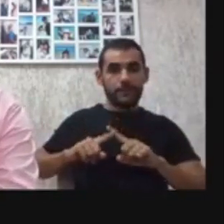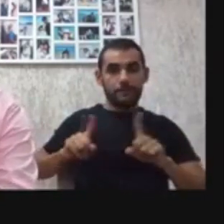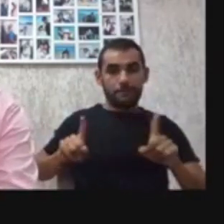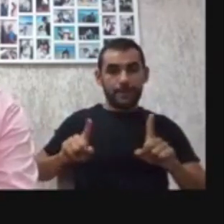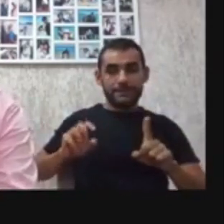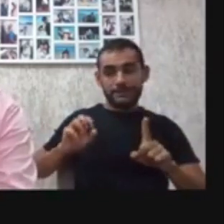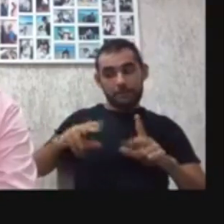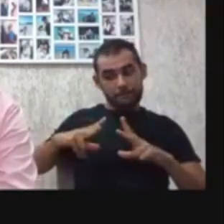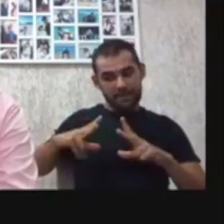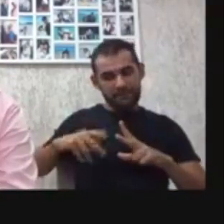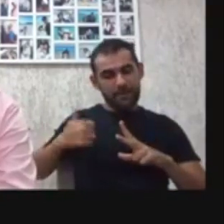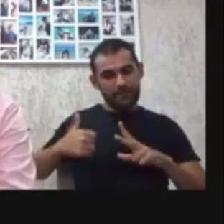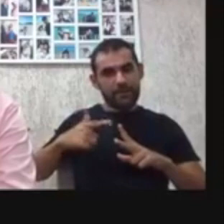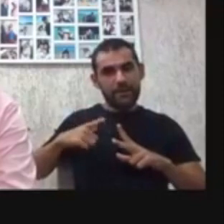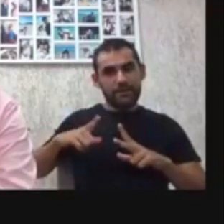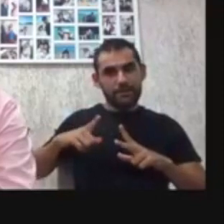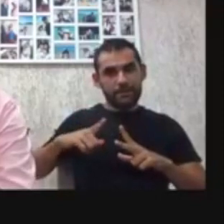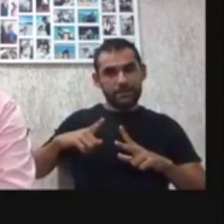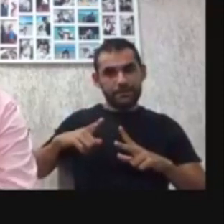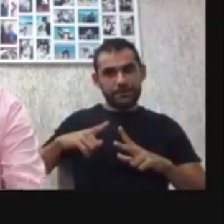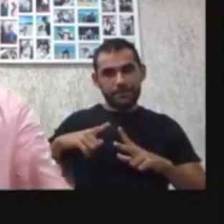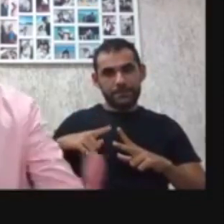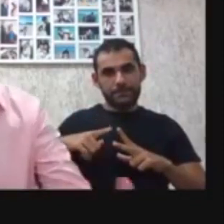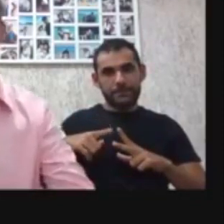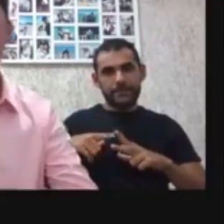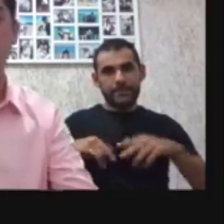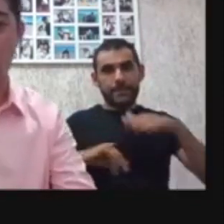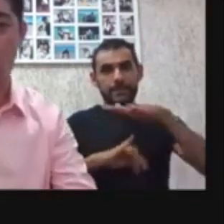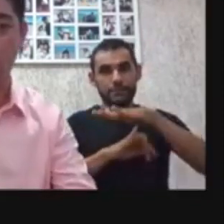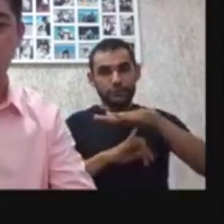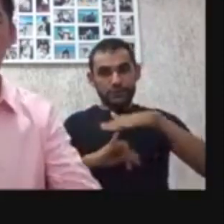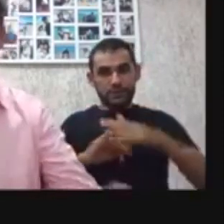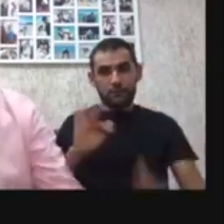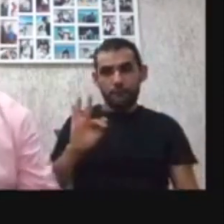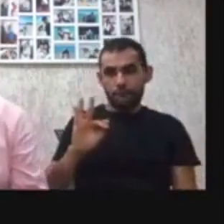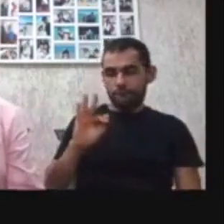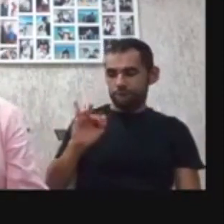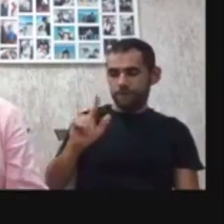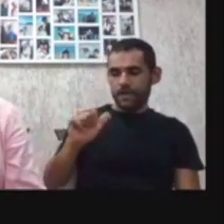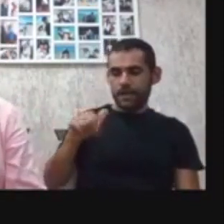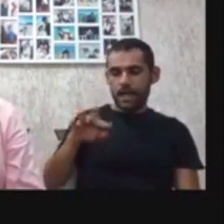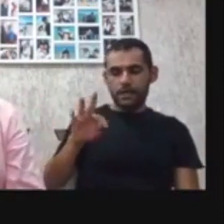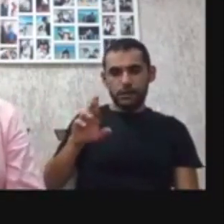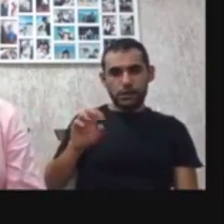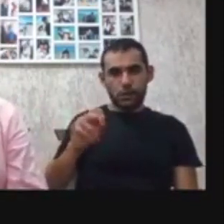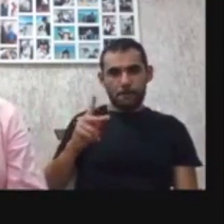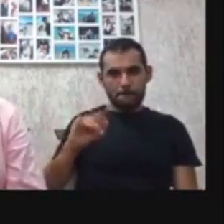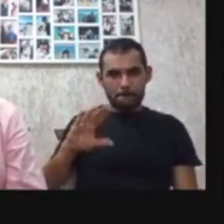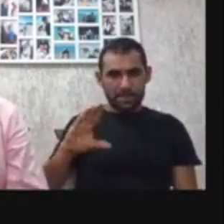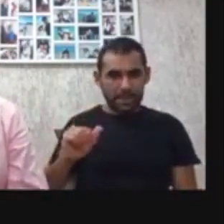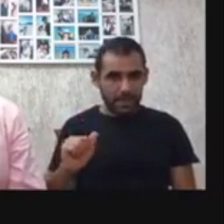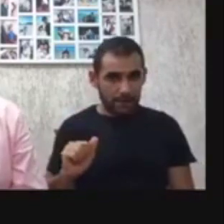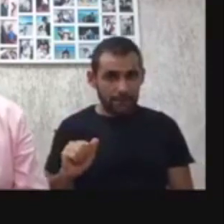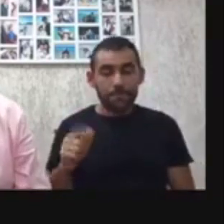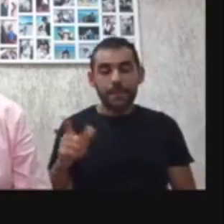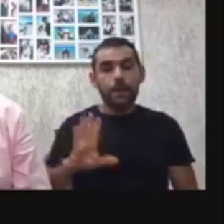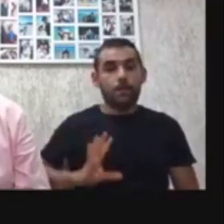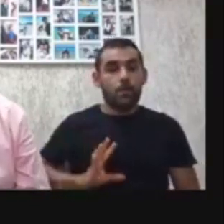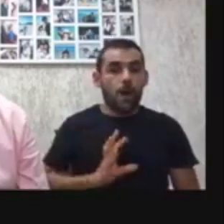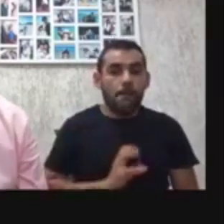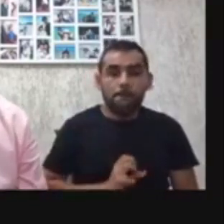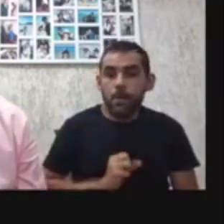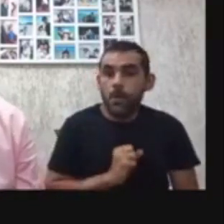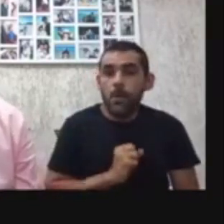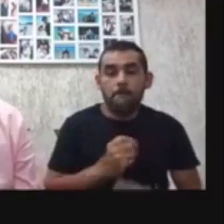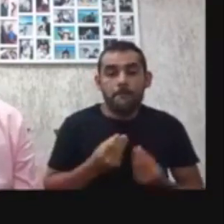que elas são privadas e elas têm um título de instituições filantrópicas, significa que elas estão ali, né, por amor, para